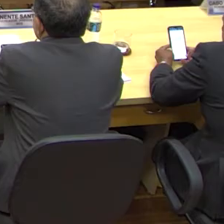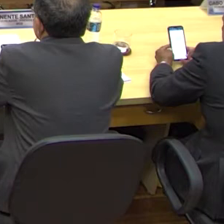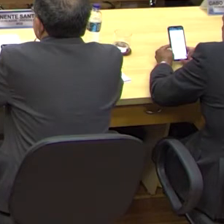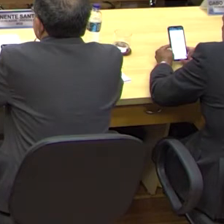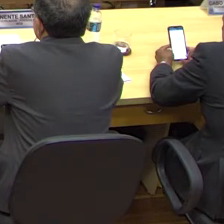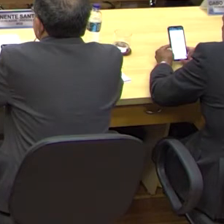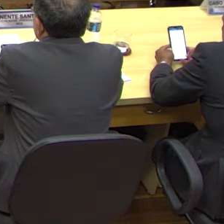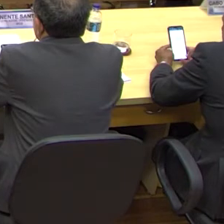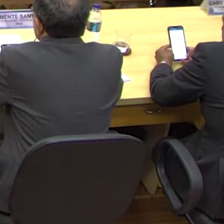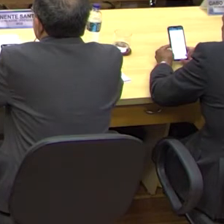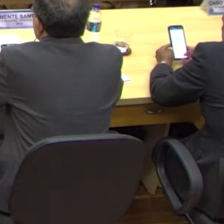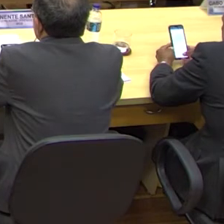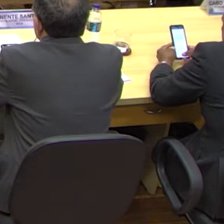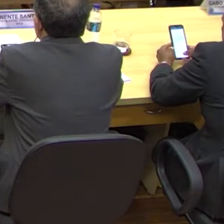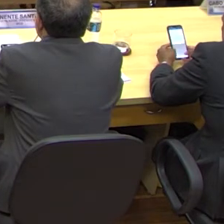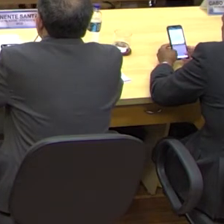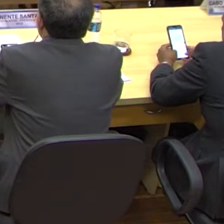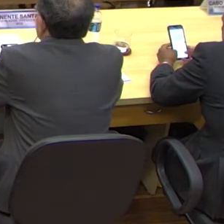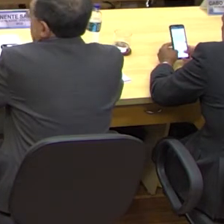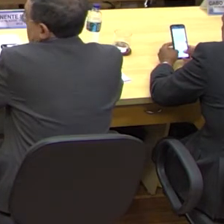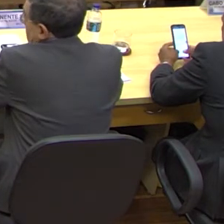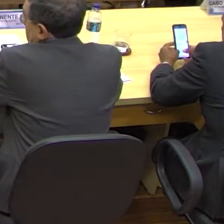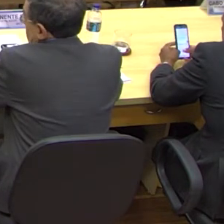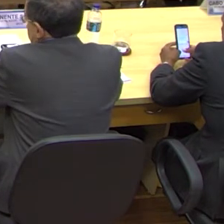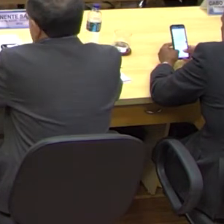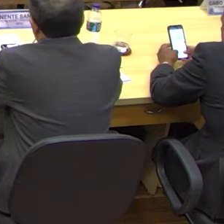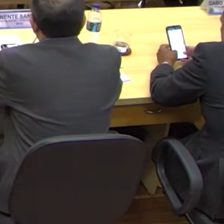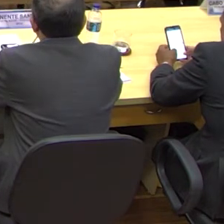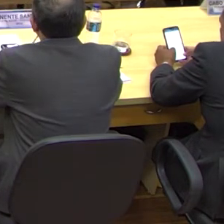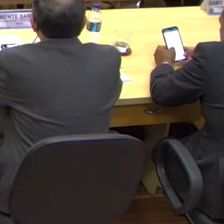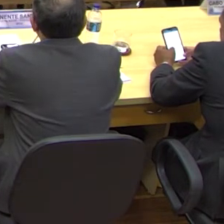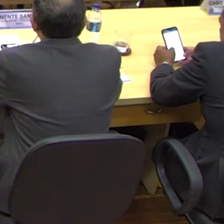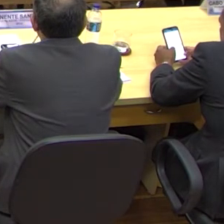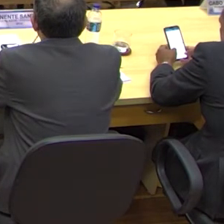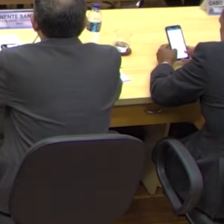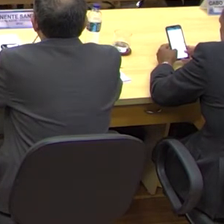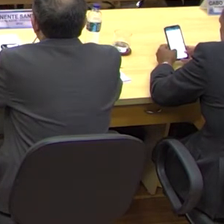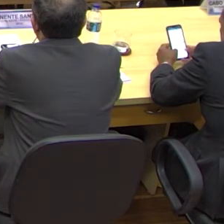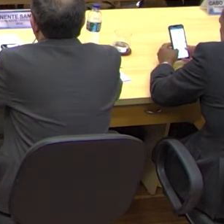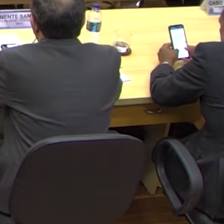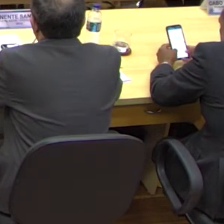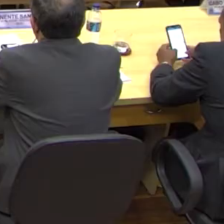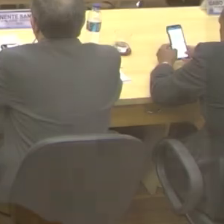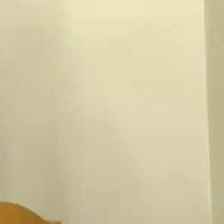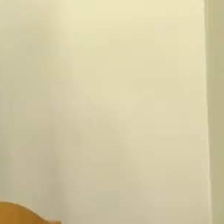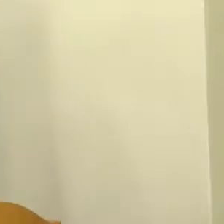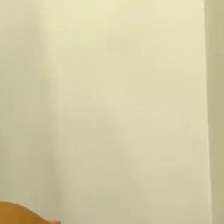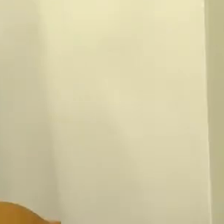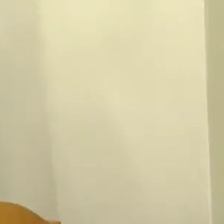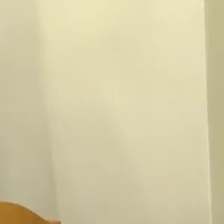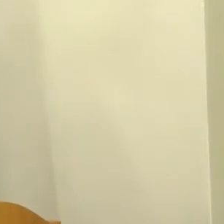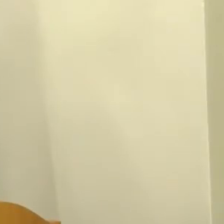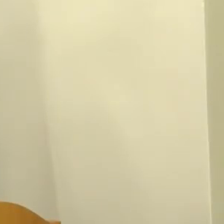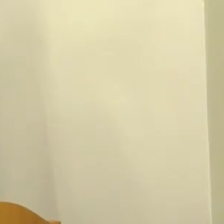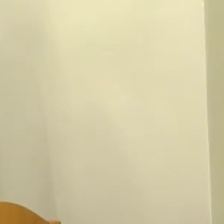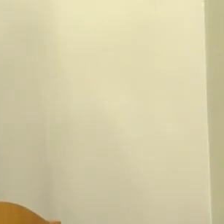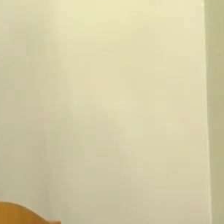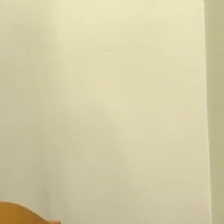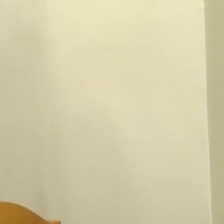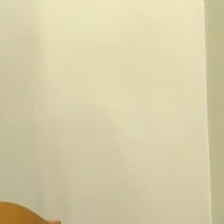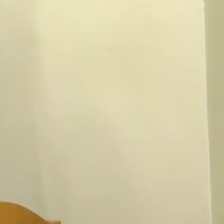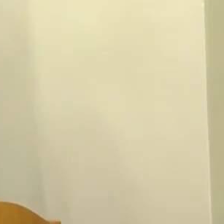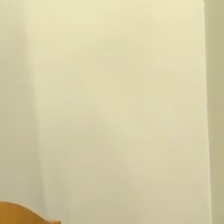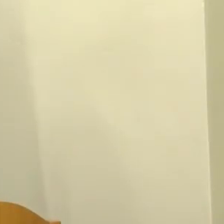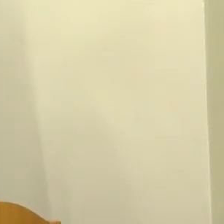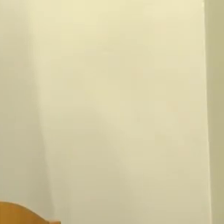Oi boa noite a todos boa noite senhor presidente em exercício nobres vereadores que nos acompanha em casa pela TV e internet o rádio é hoje